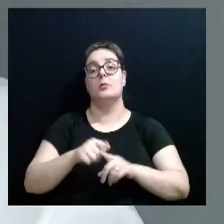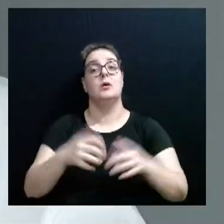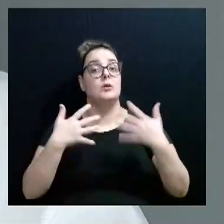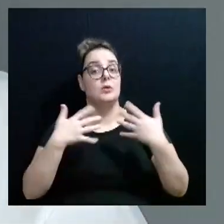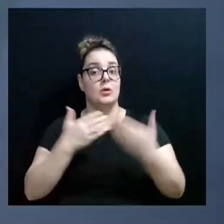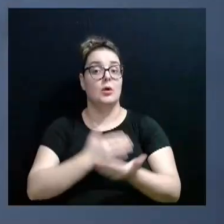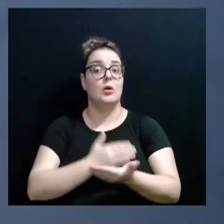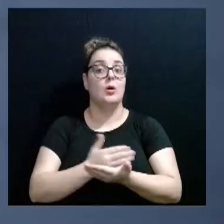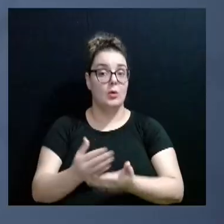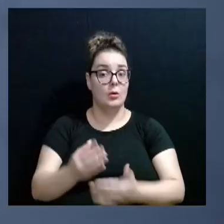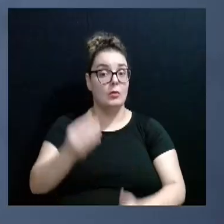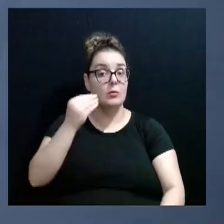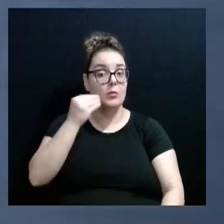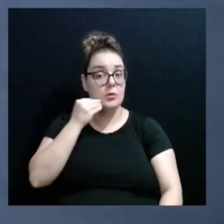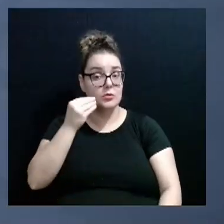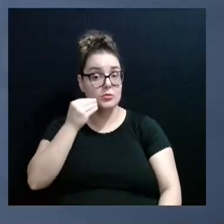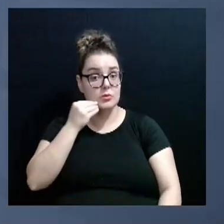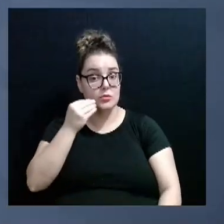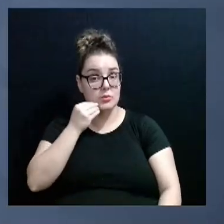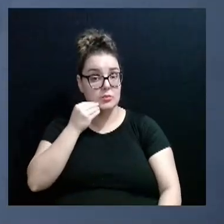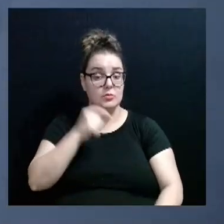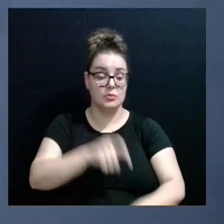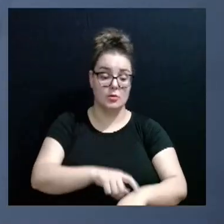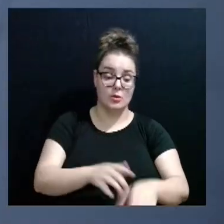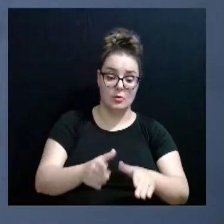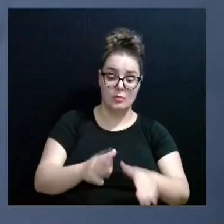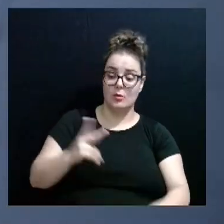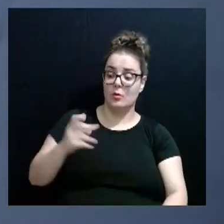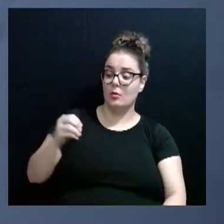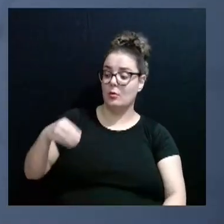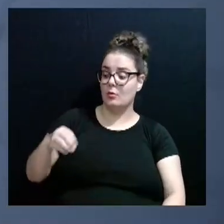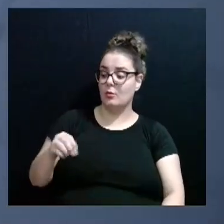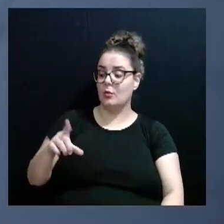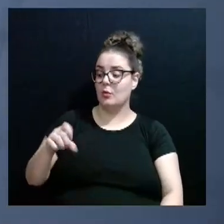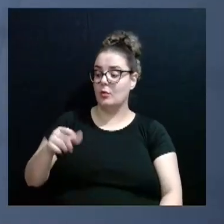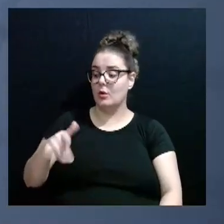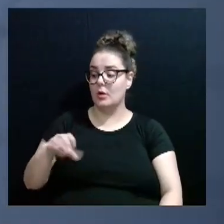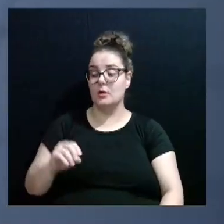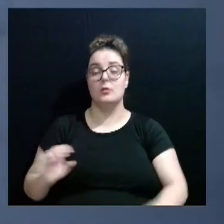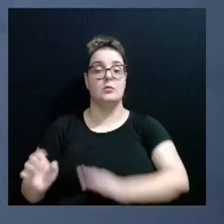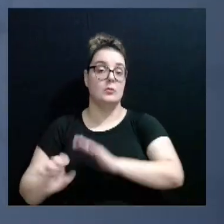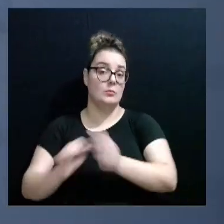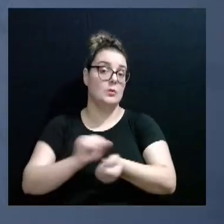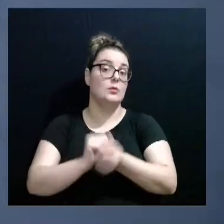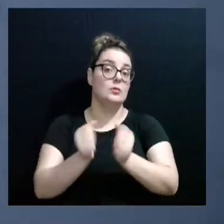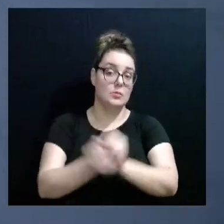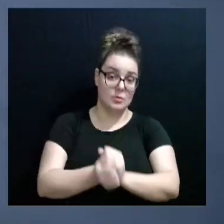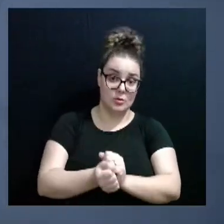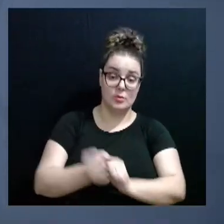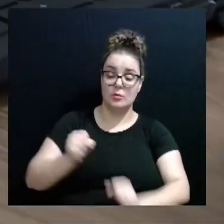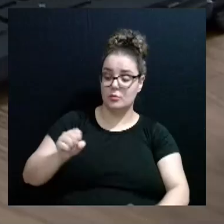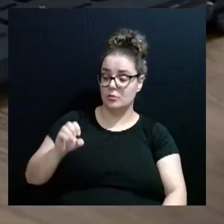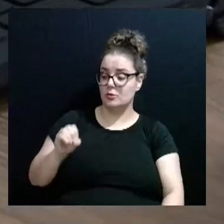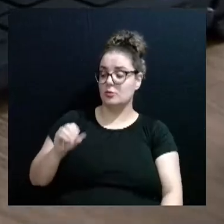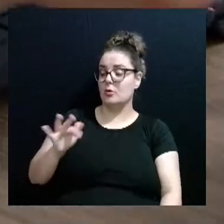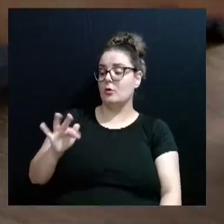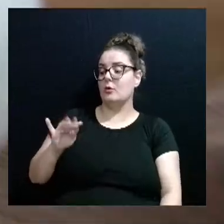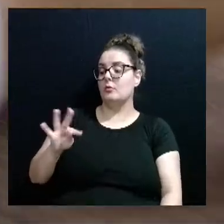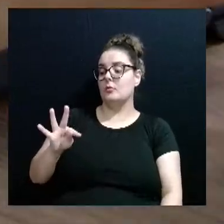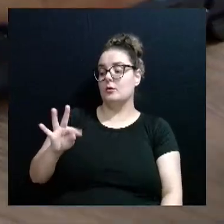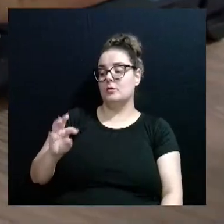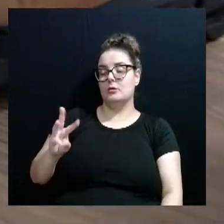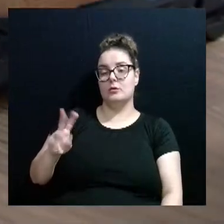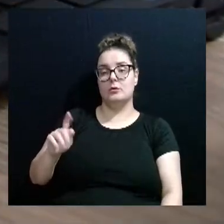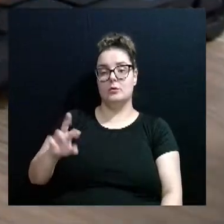de testes, uma fase de homologação onde as empresas podem ajustar seus softwares e treinar as equipes sem o risco de